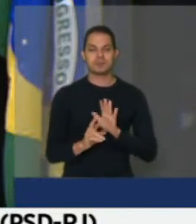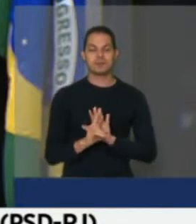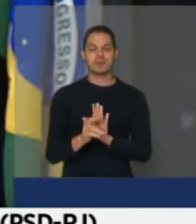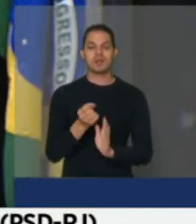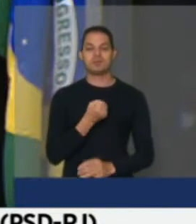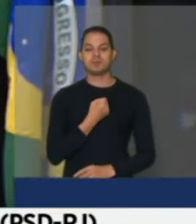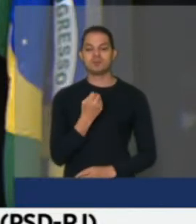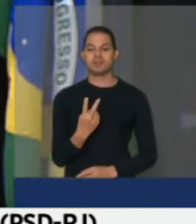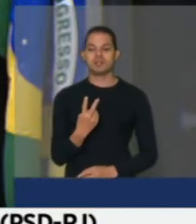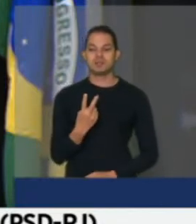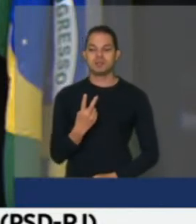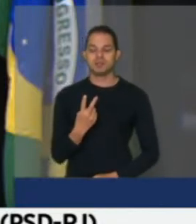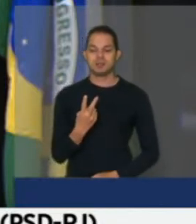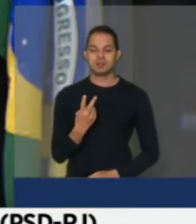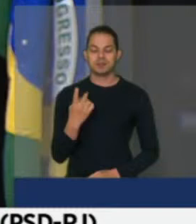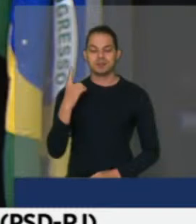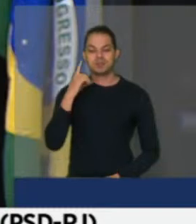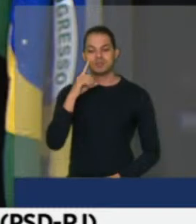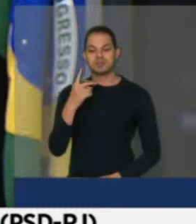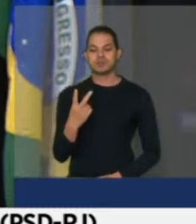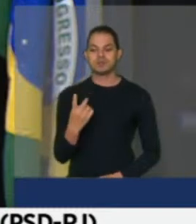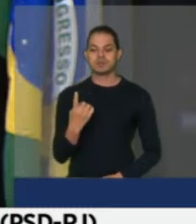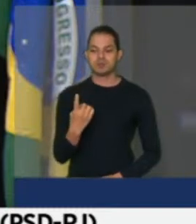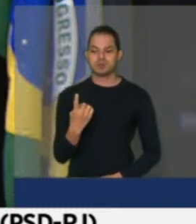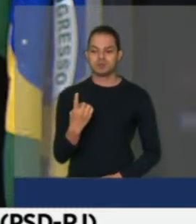2 de 21.